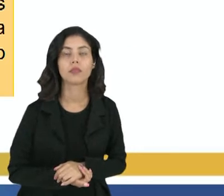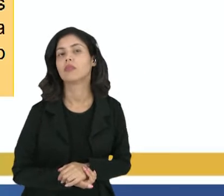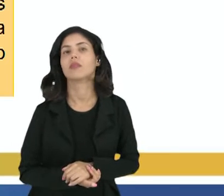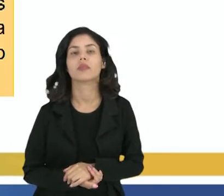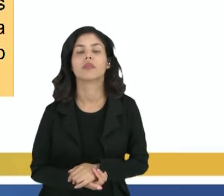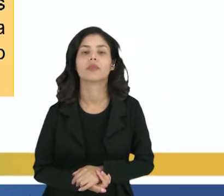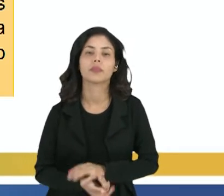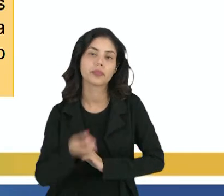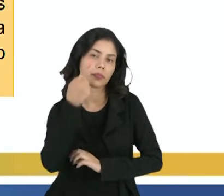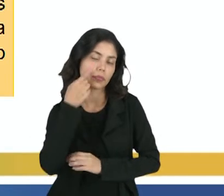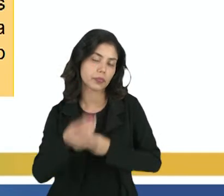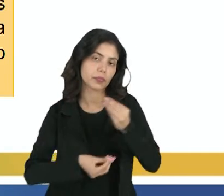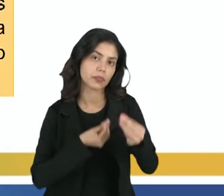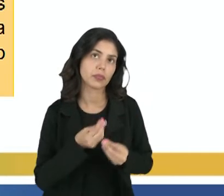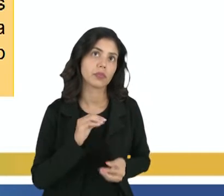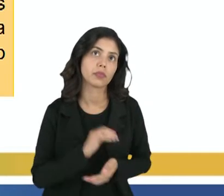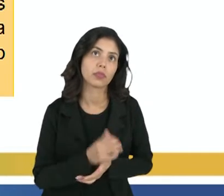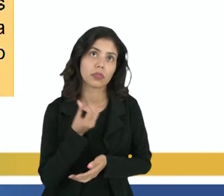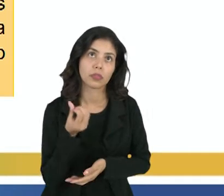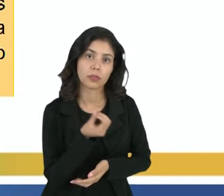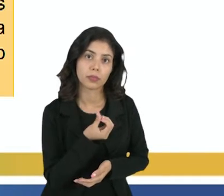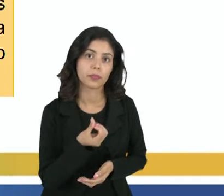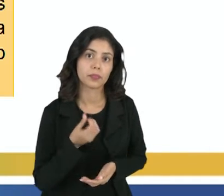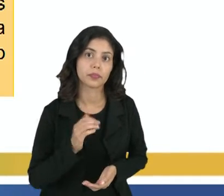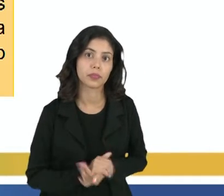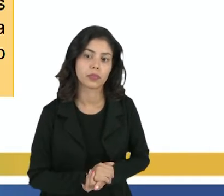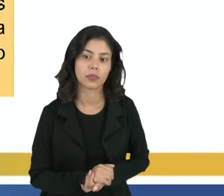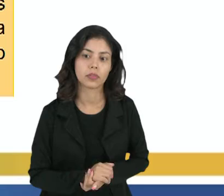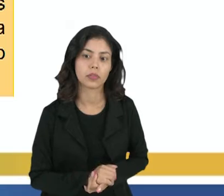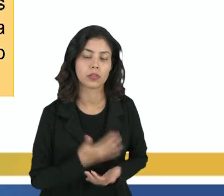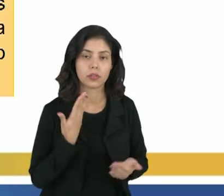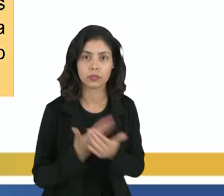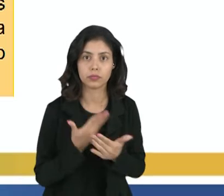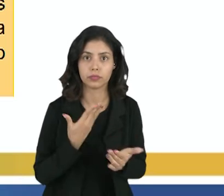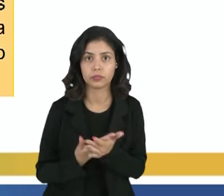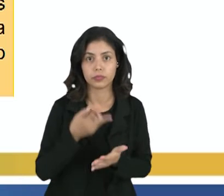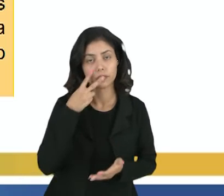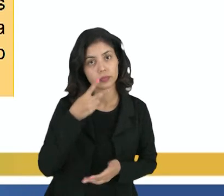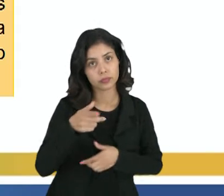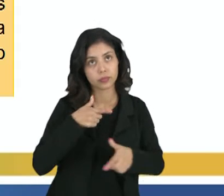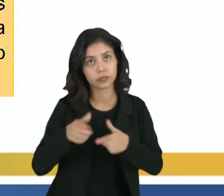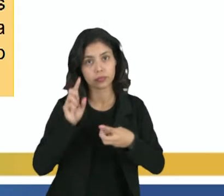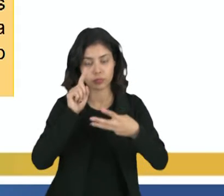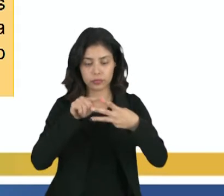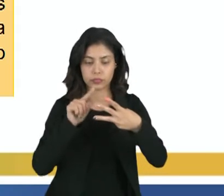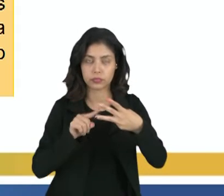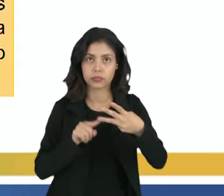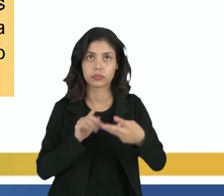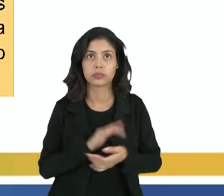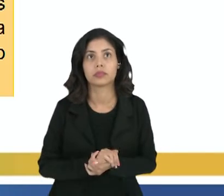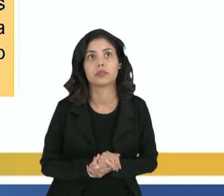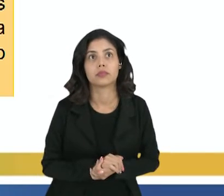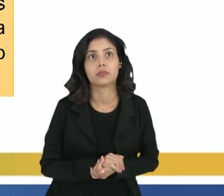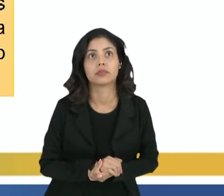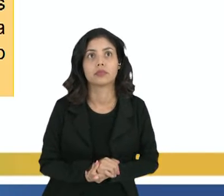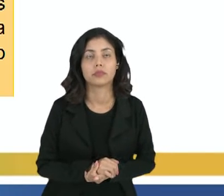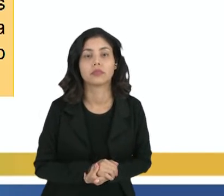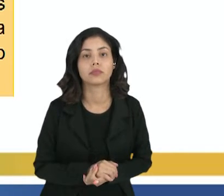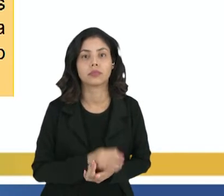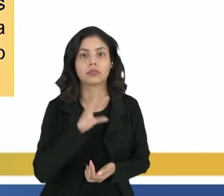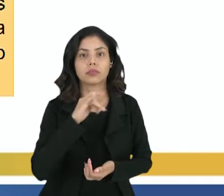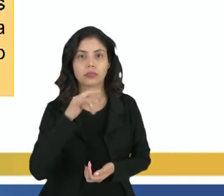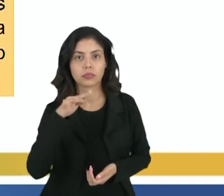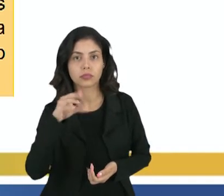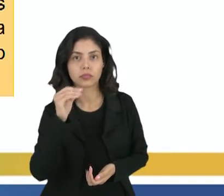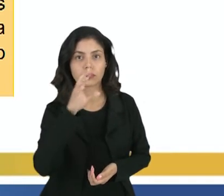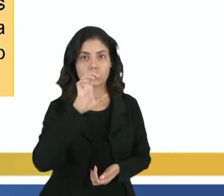ok? Então, como a gente viu, existem 6 tipos de biomas. Na aula de hoje, a gente vai trabalhar esses 3 tipos, o da caatinga,